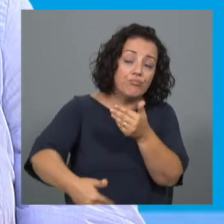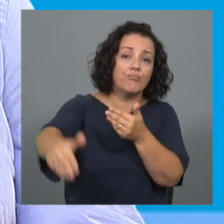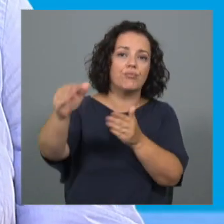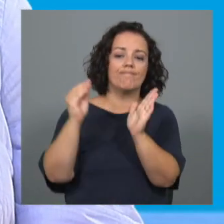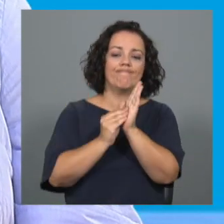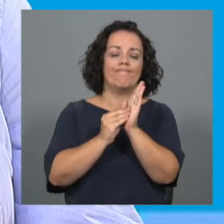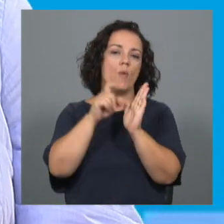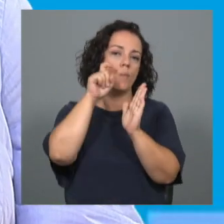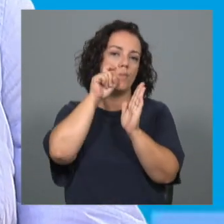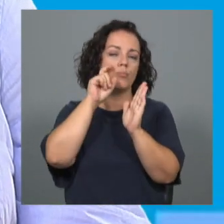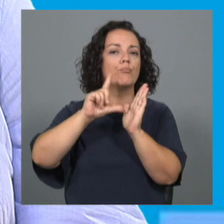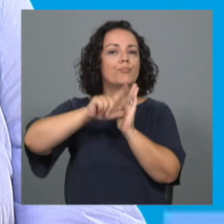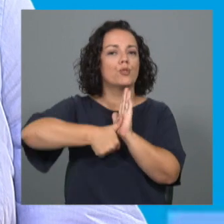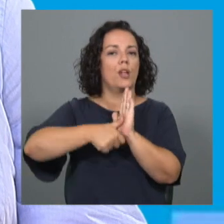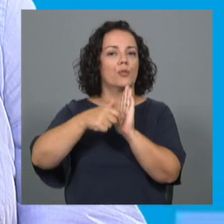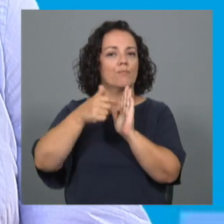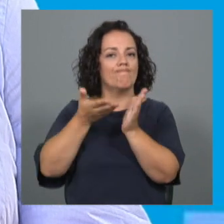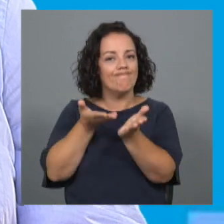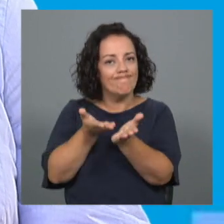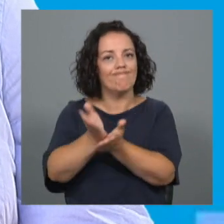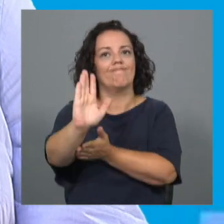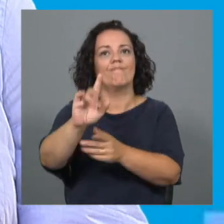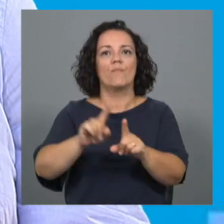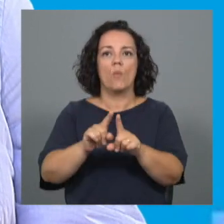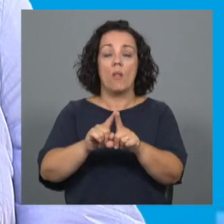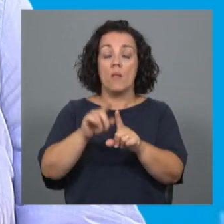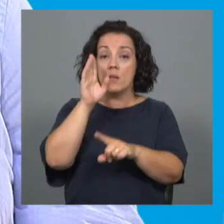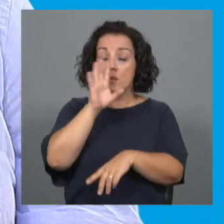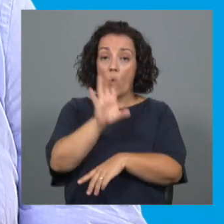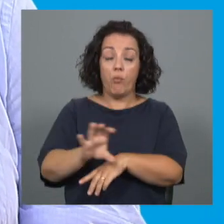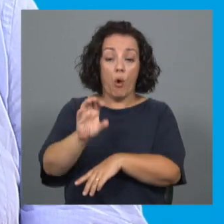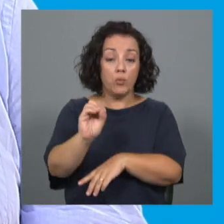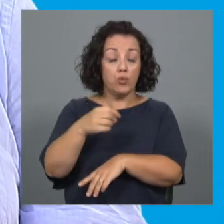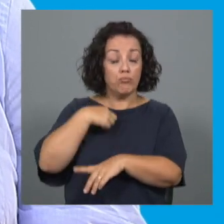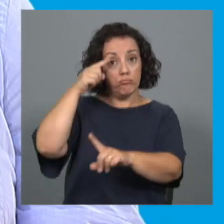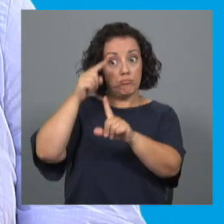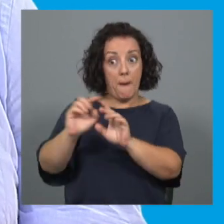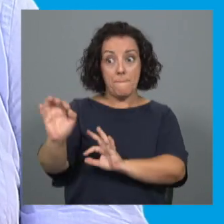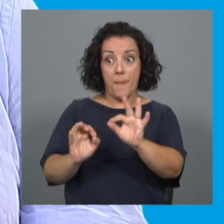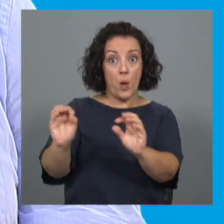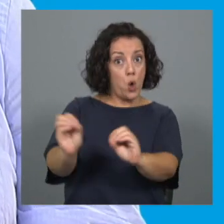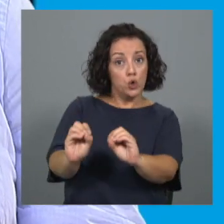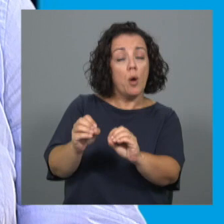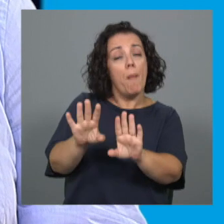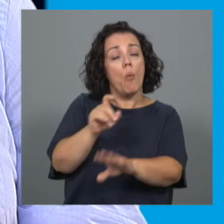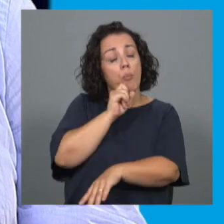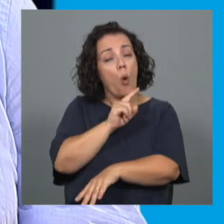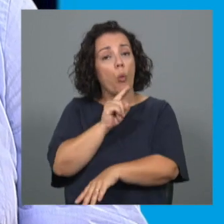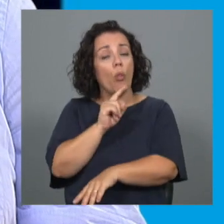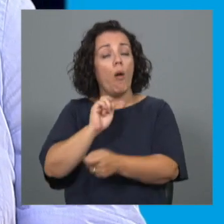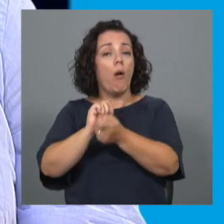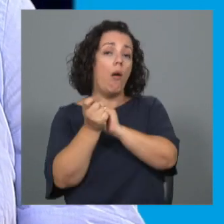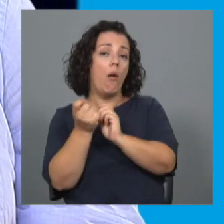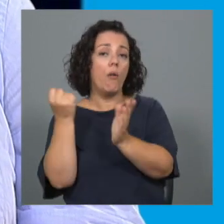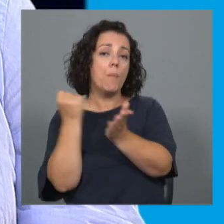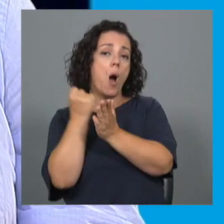projetos, de forma que não esperaríamos, não teríamos preparado desse jeito, mas quem sabe também deixarão rastros positivos